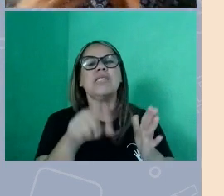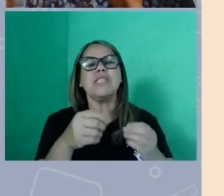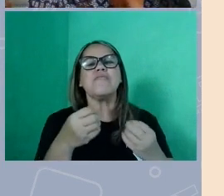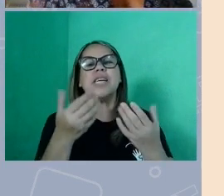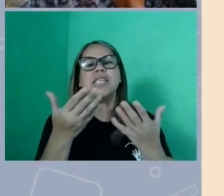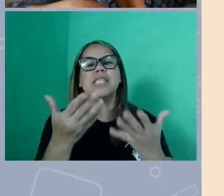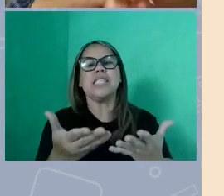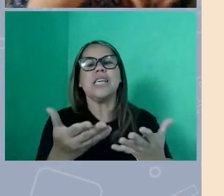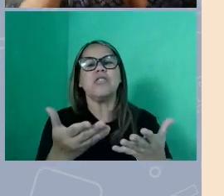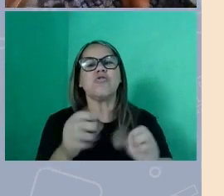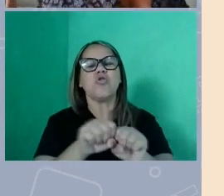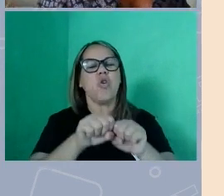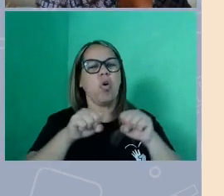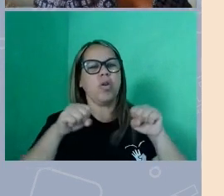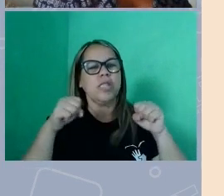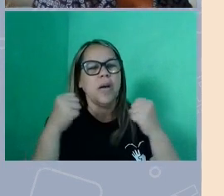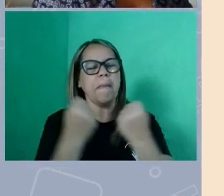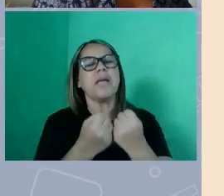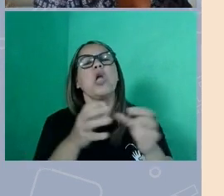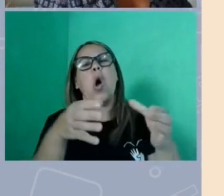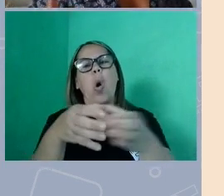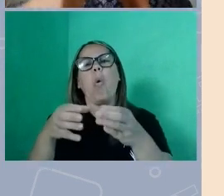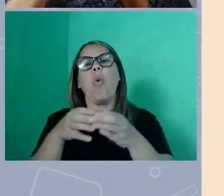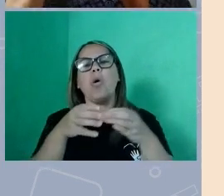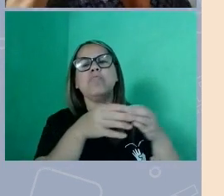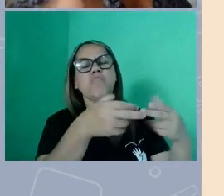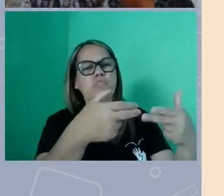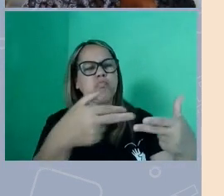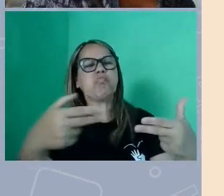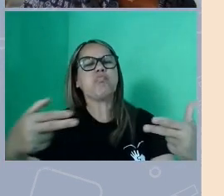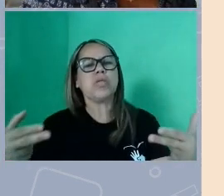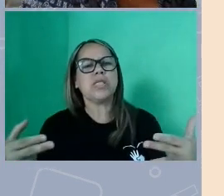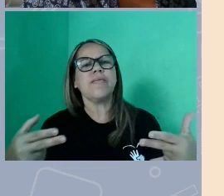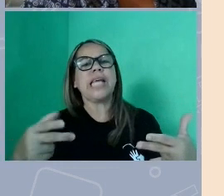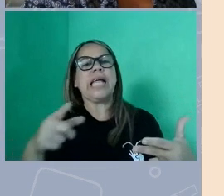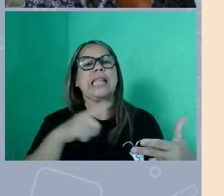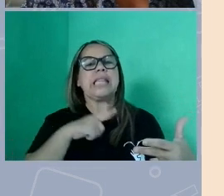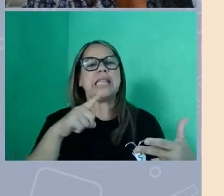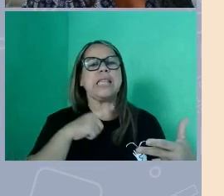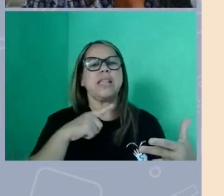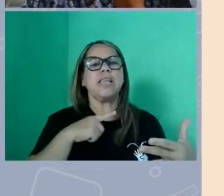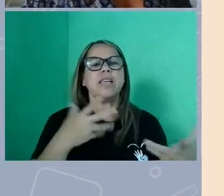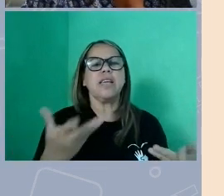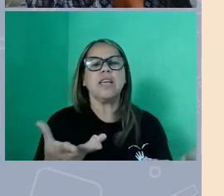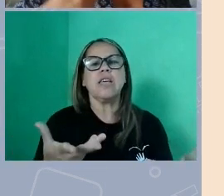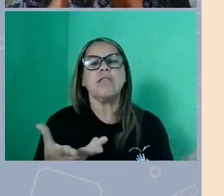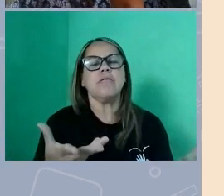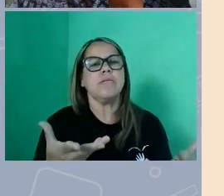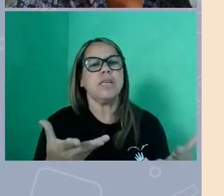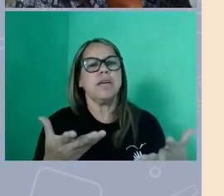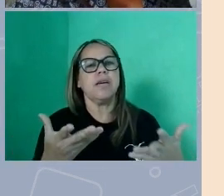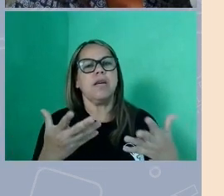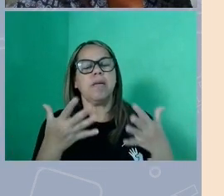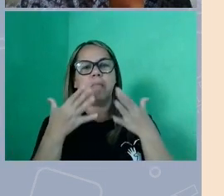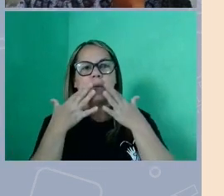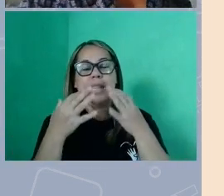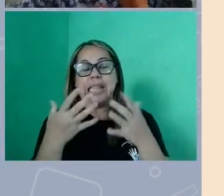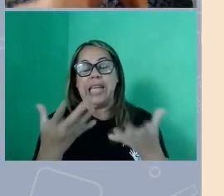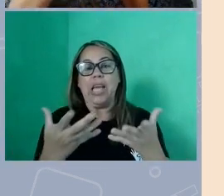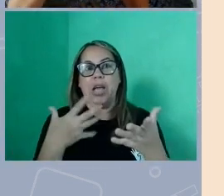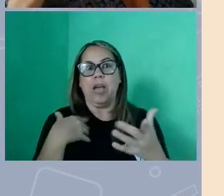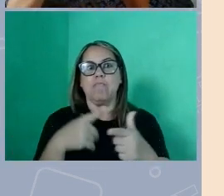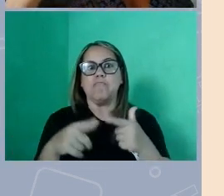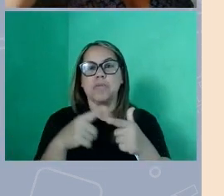socialmente é um conjunto desses elementos existe a tensão entre as classes como Marx aponta